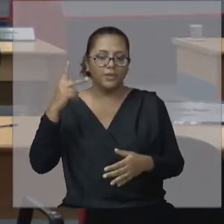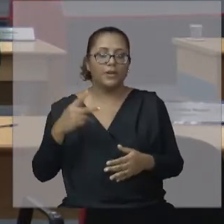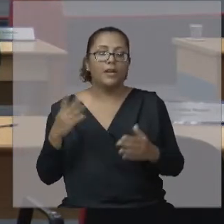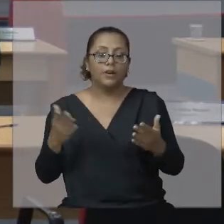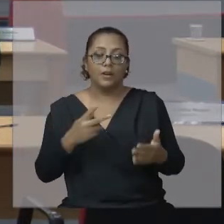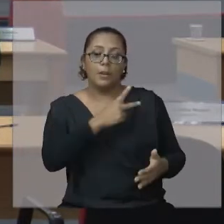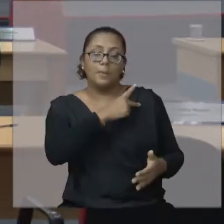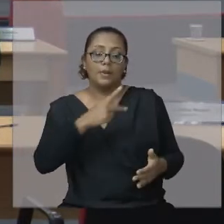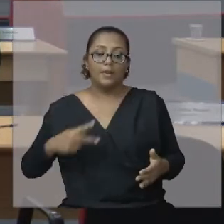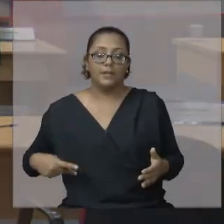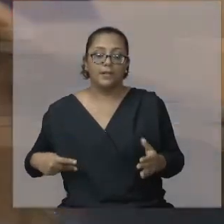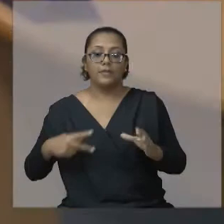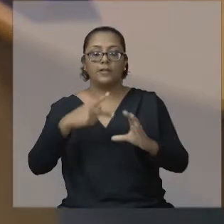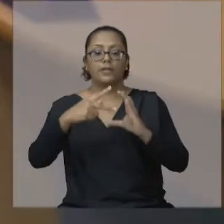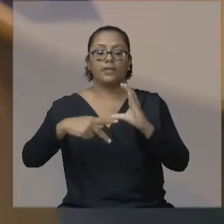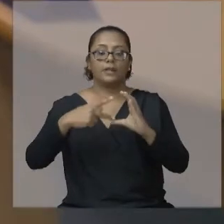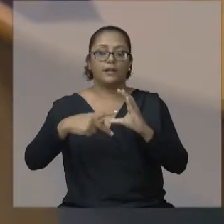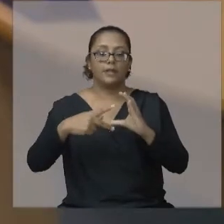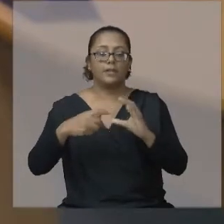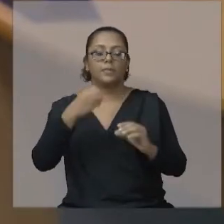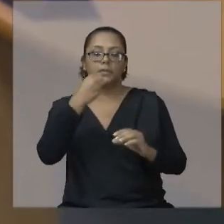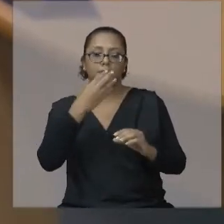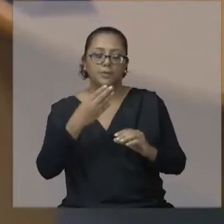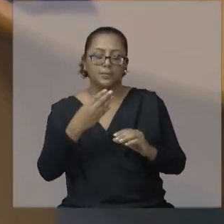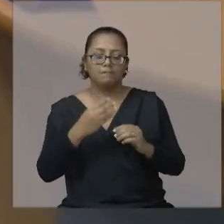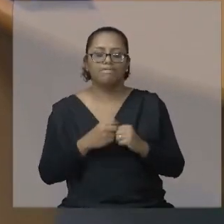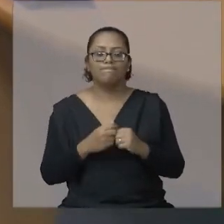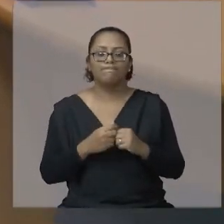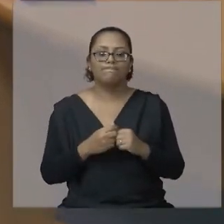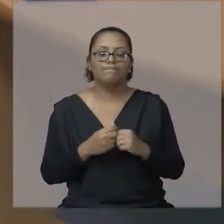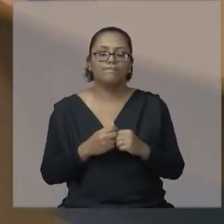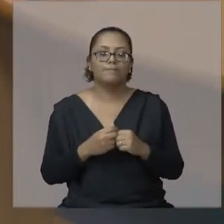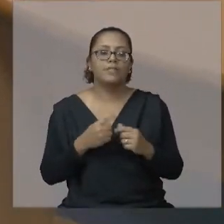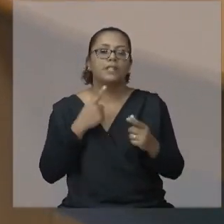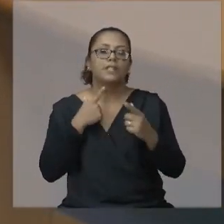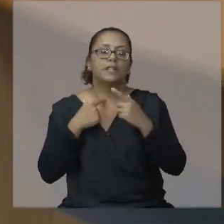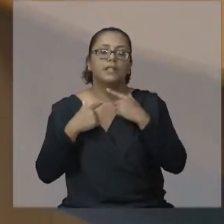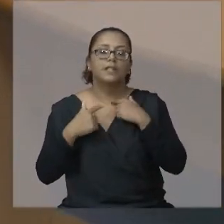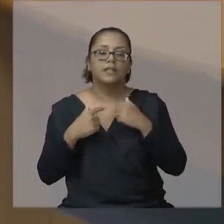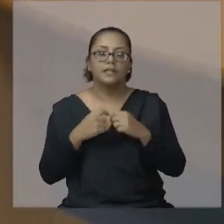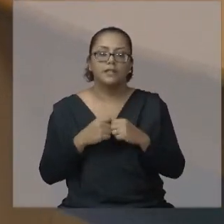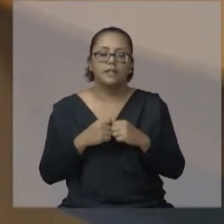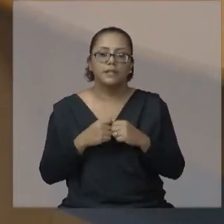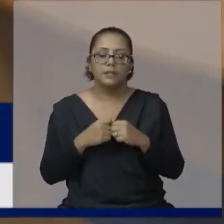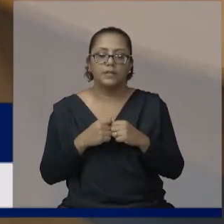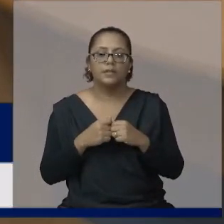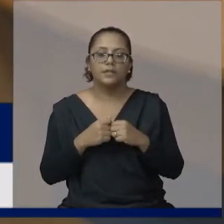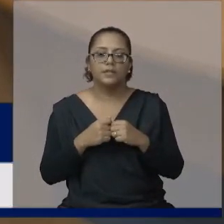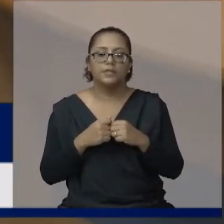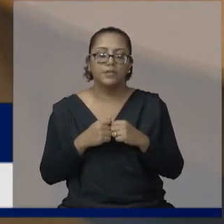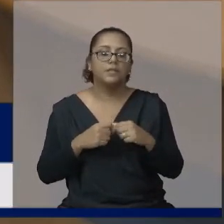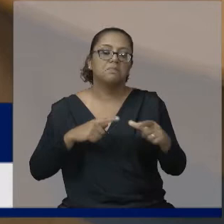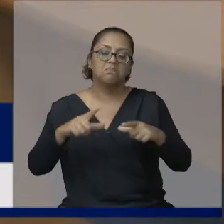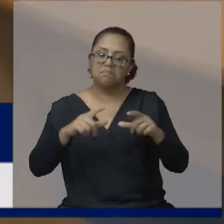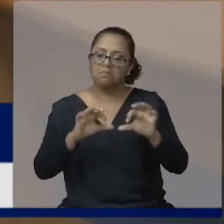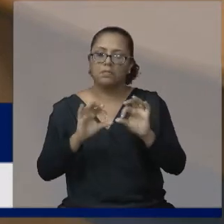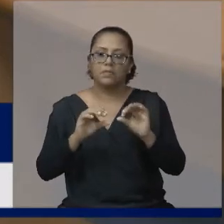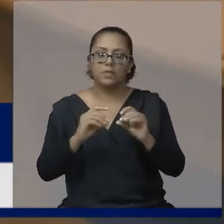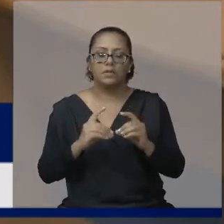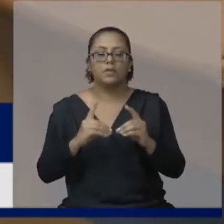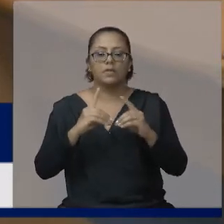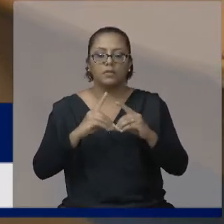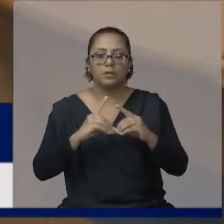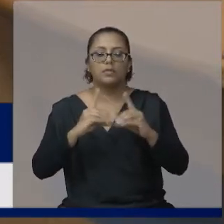à presidência dessa casa. Desejo e votos de uma gestão democrática,